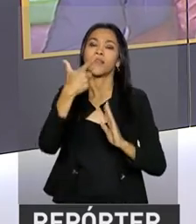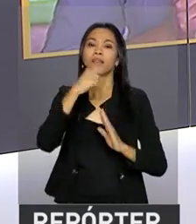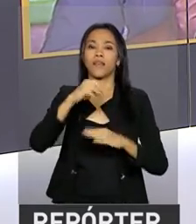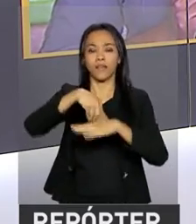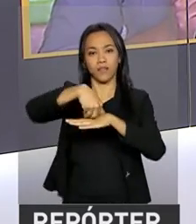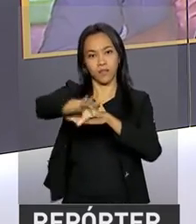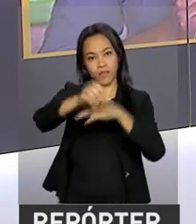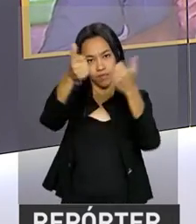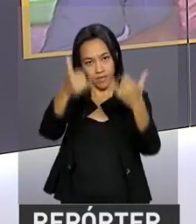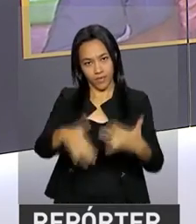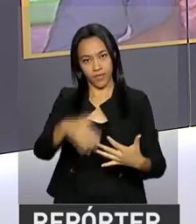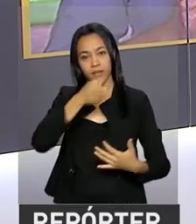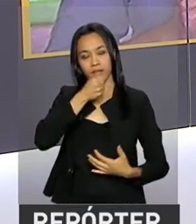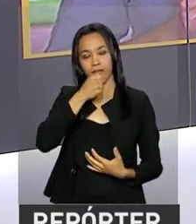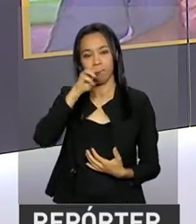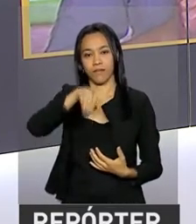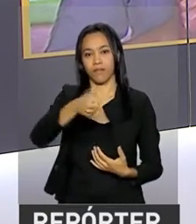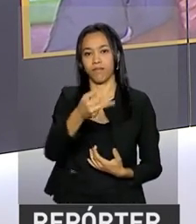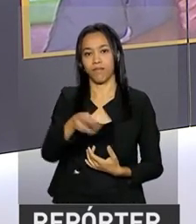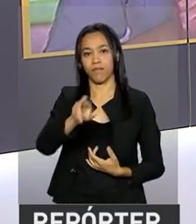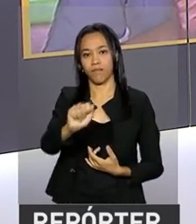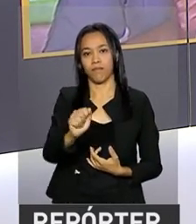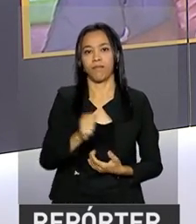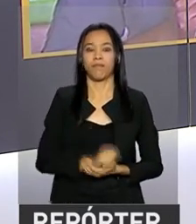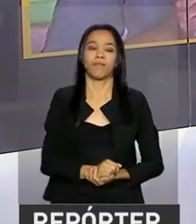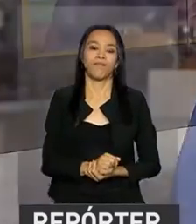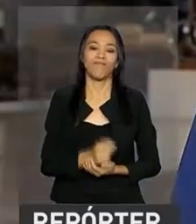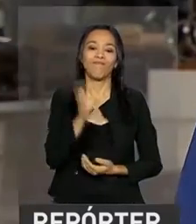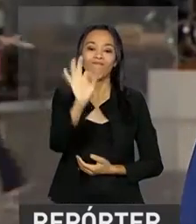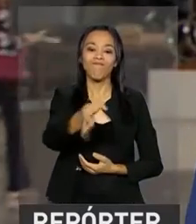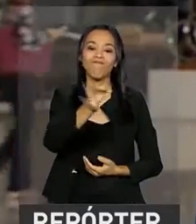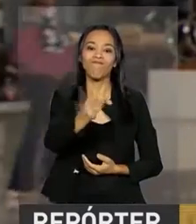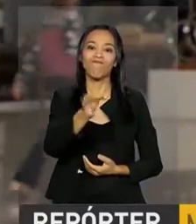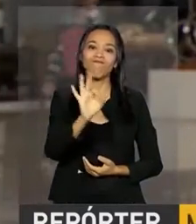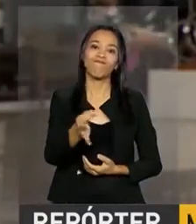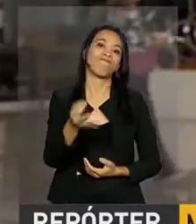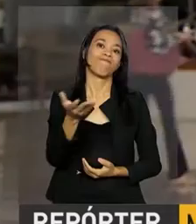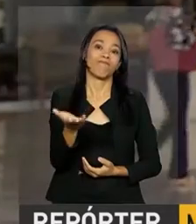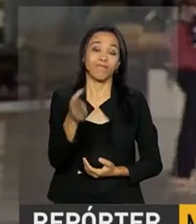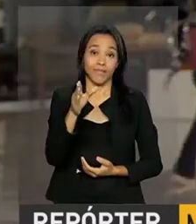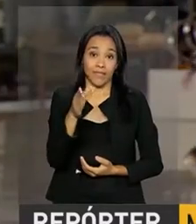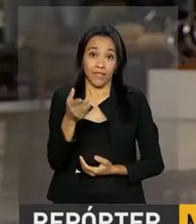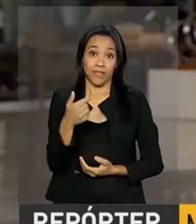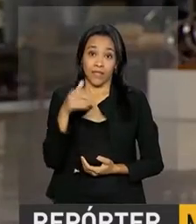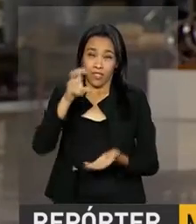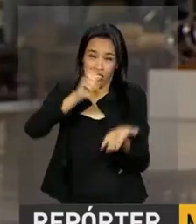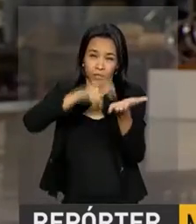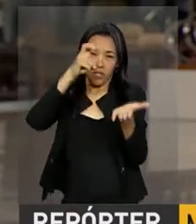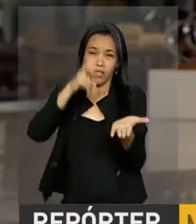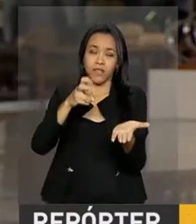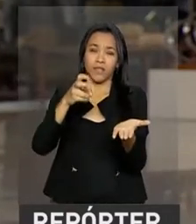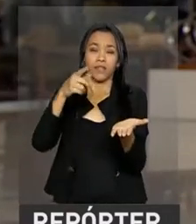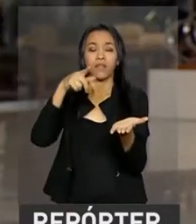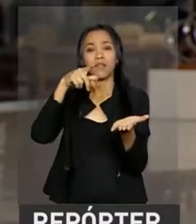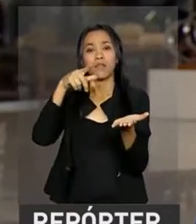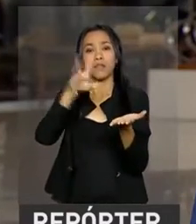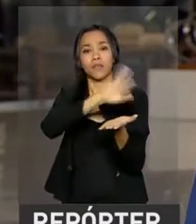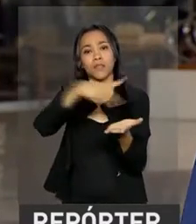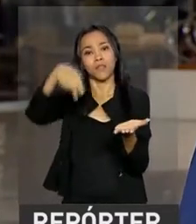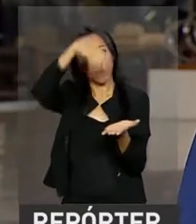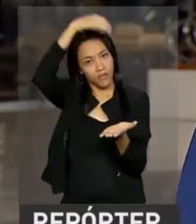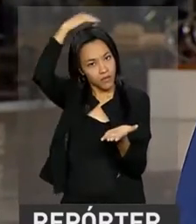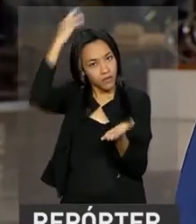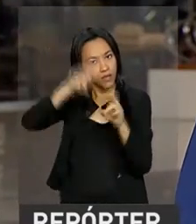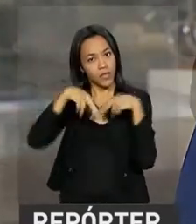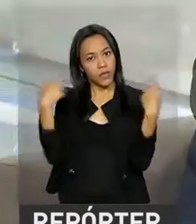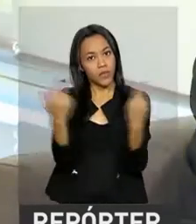é a Mara Quenu. Oi, Mara. Oi, Leandro, é isso mesmo. Mais cedo, o presidente Michel Temer se reuniu com o